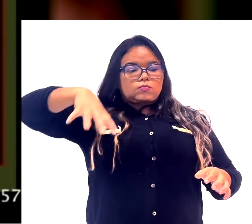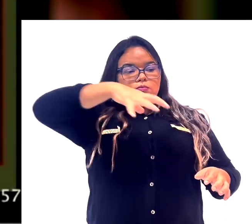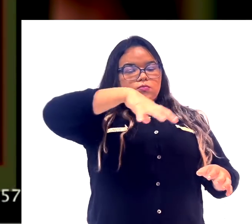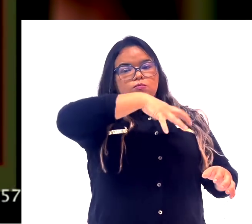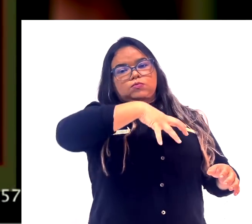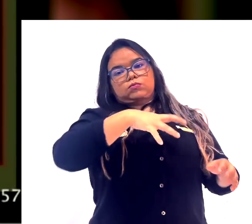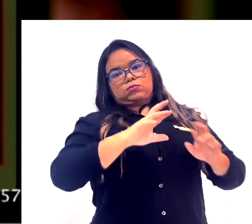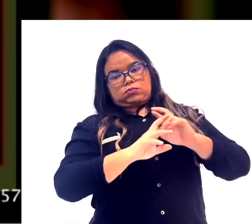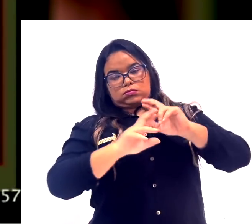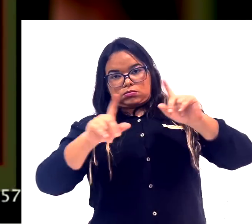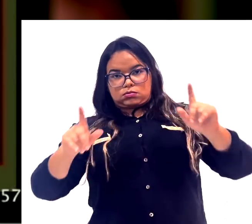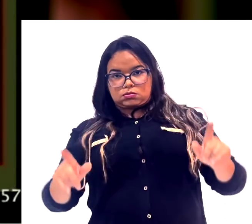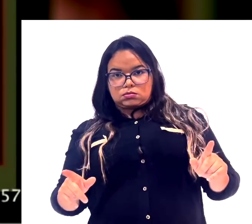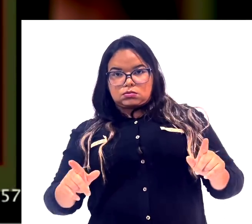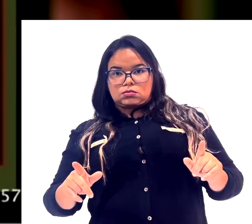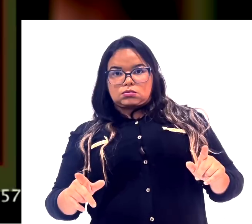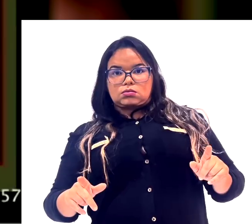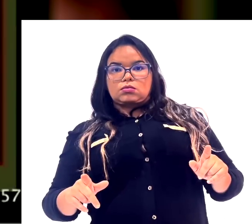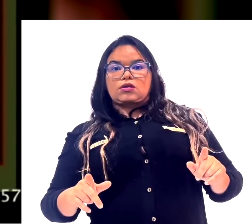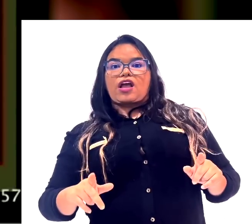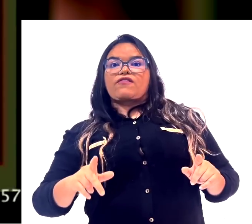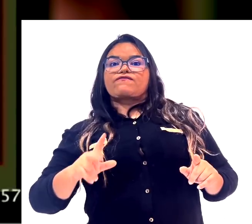e abaterá 3 reis.